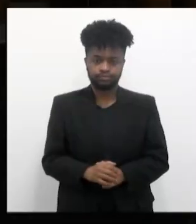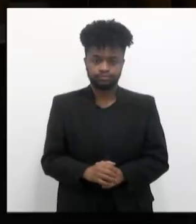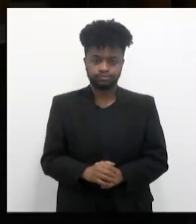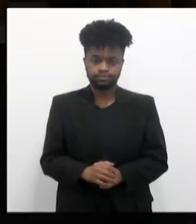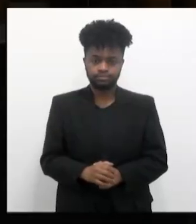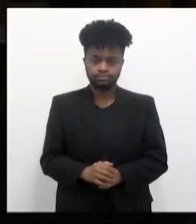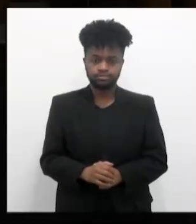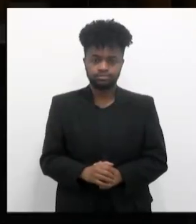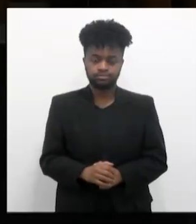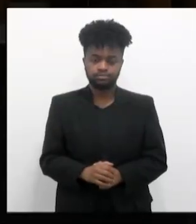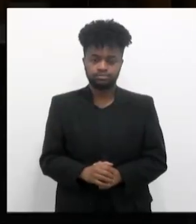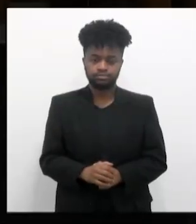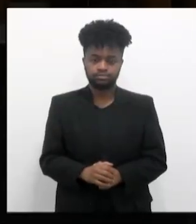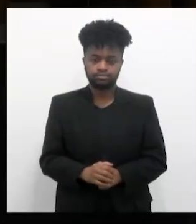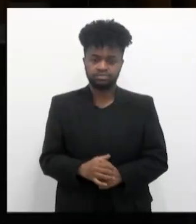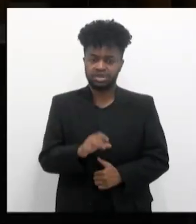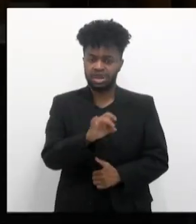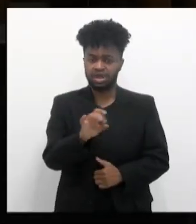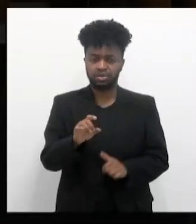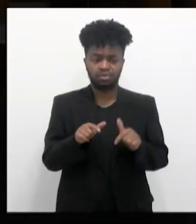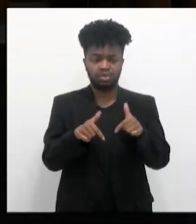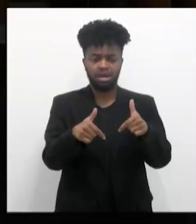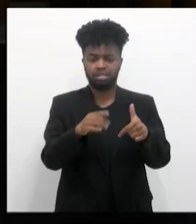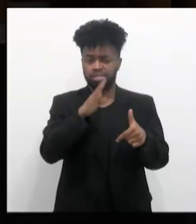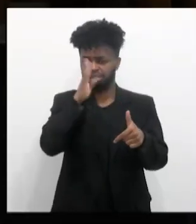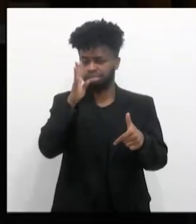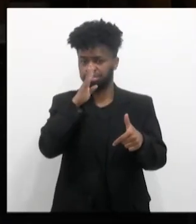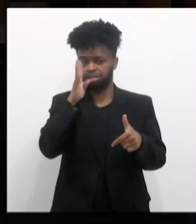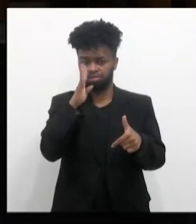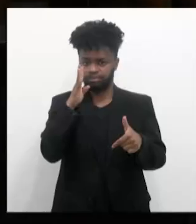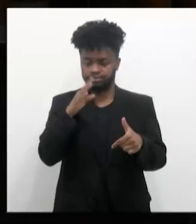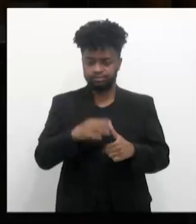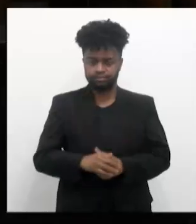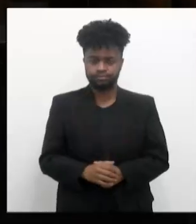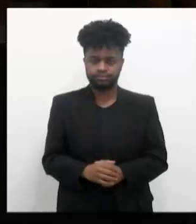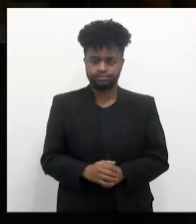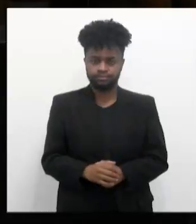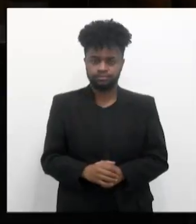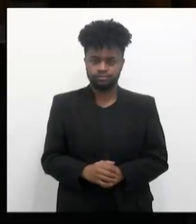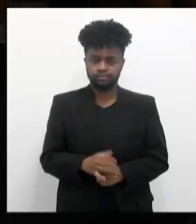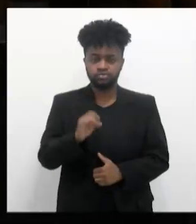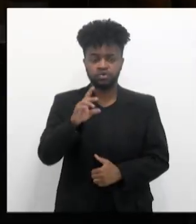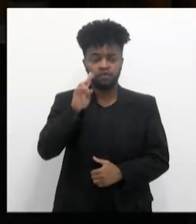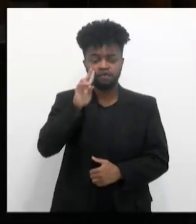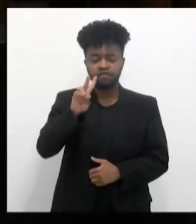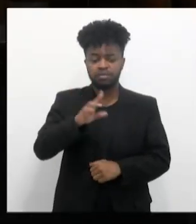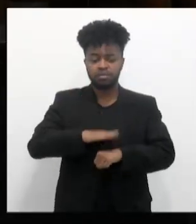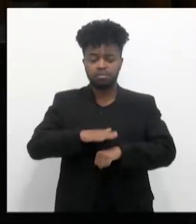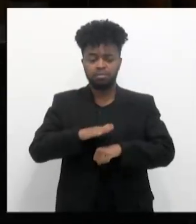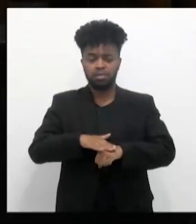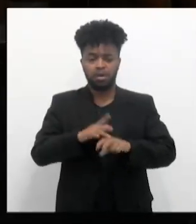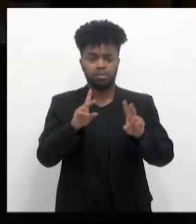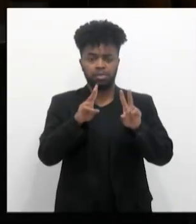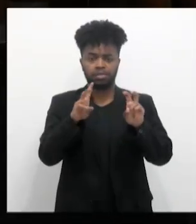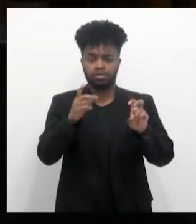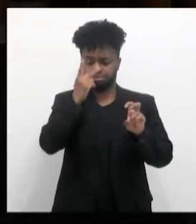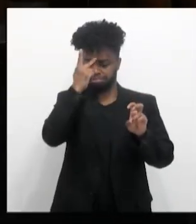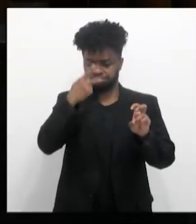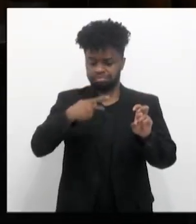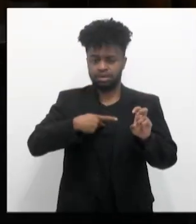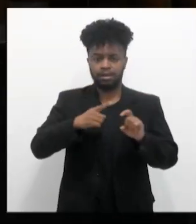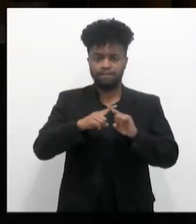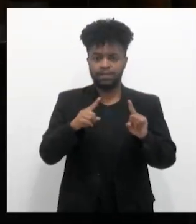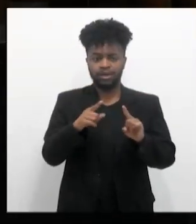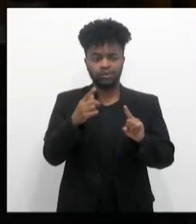Cada um toca o barco para um lado, vê só as suas questões e não vê